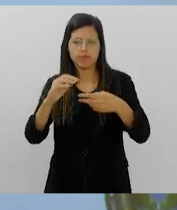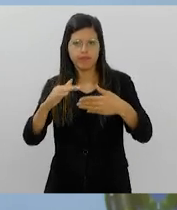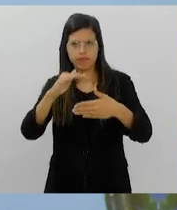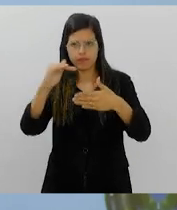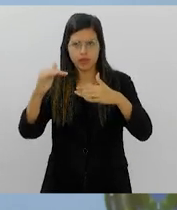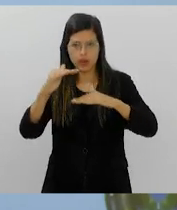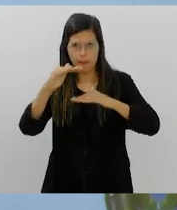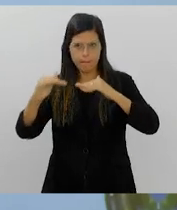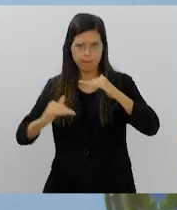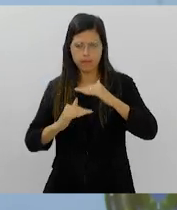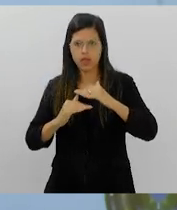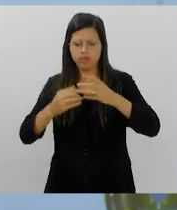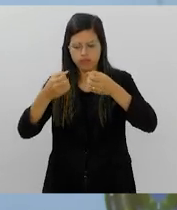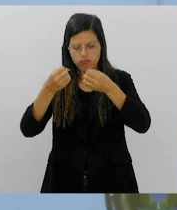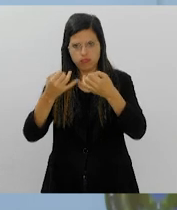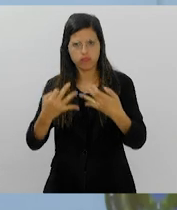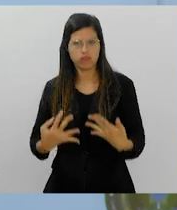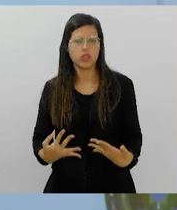comunicar.